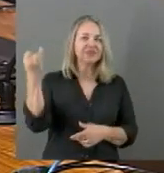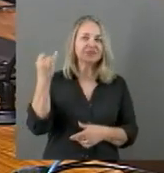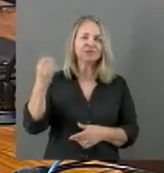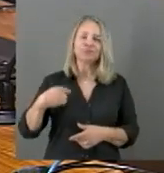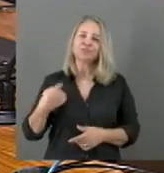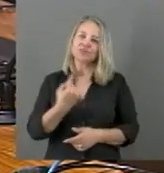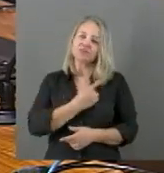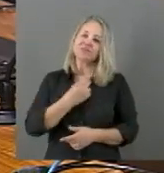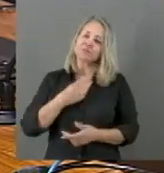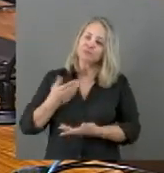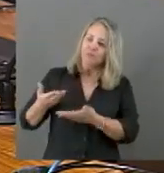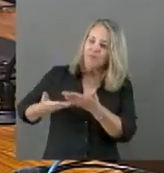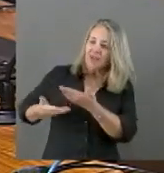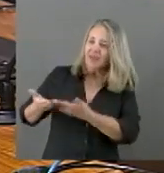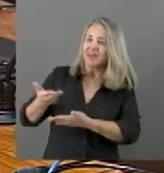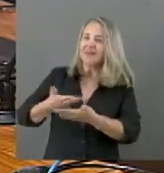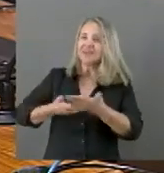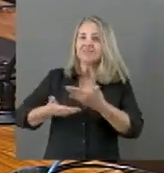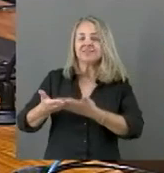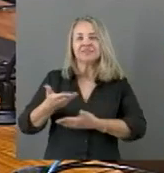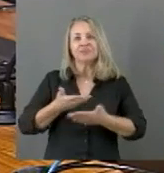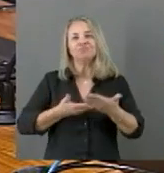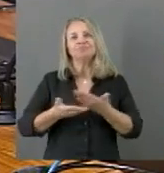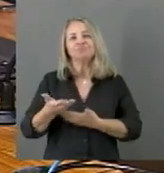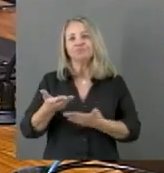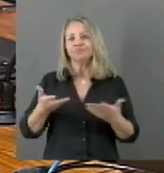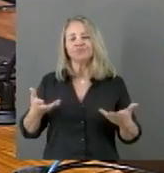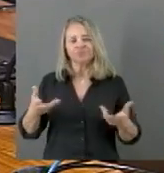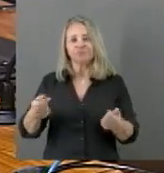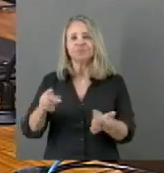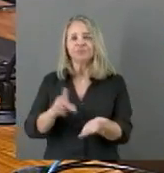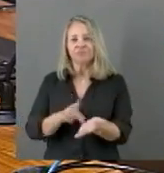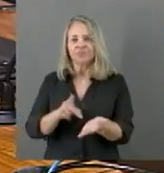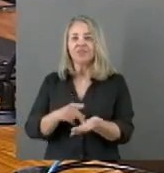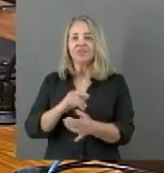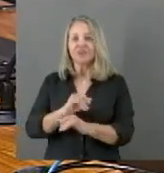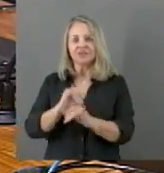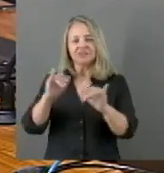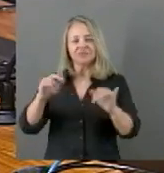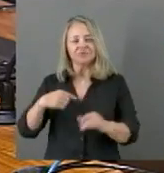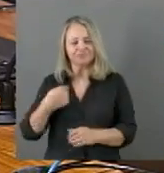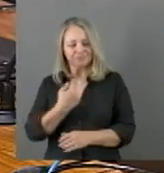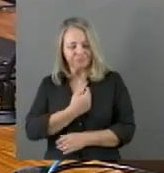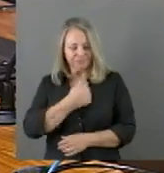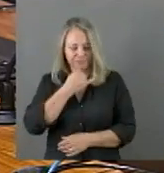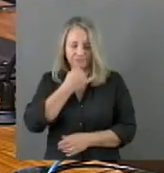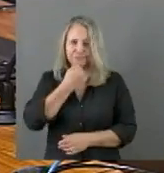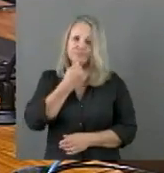uma relação com ele, numa matéria ou outra, e eu registro aqui a nossa tristeza.